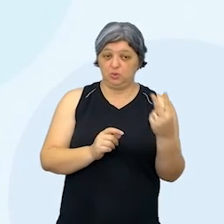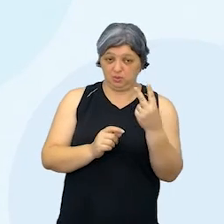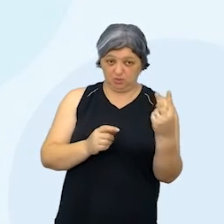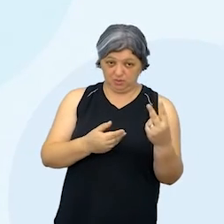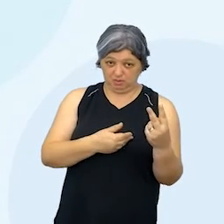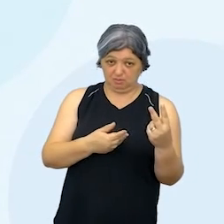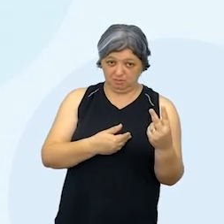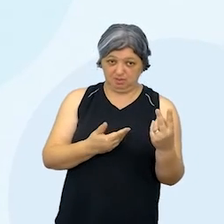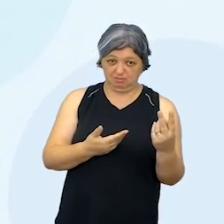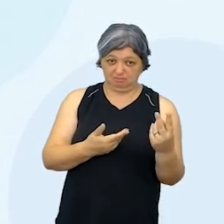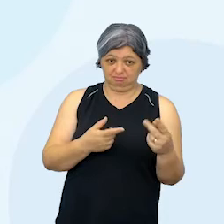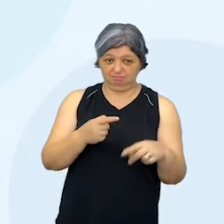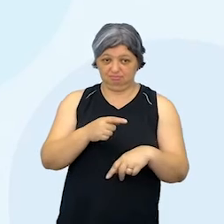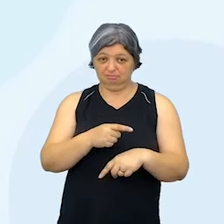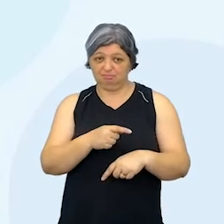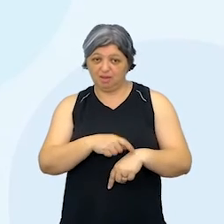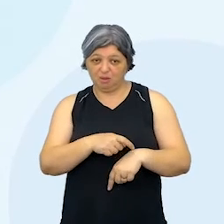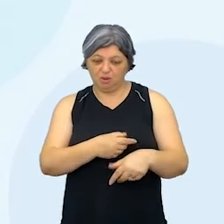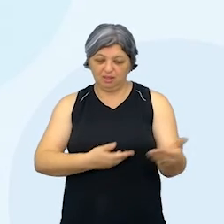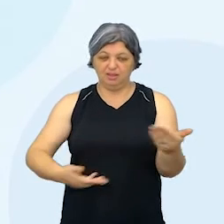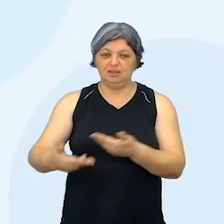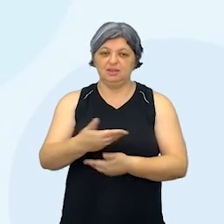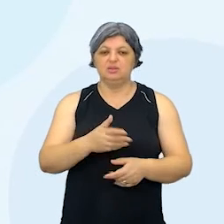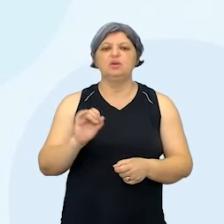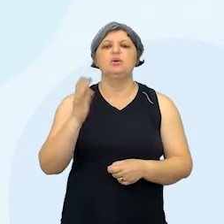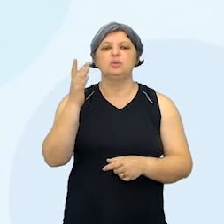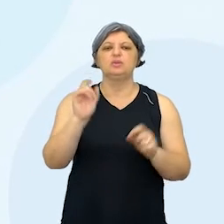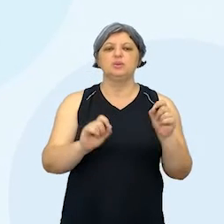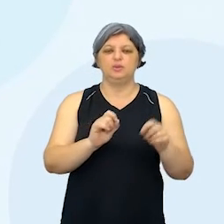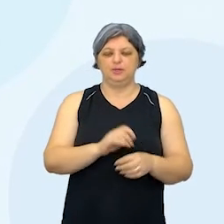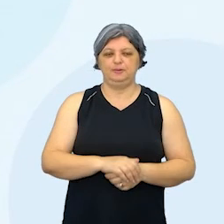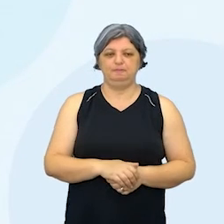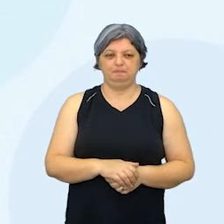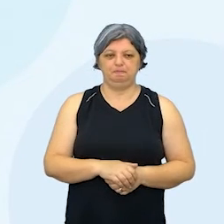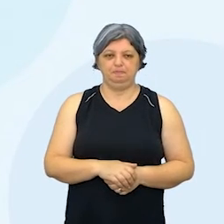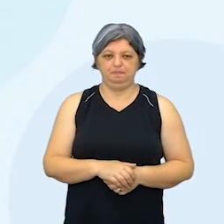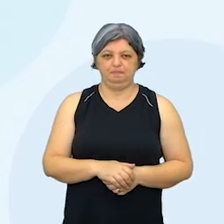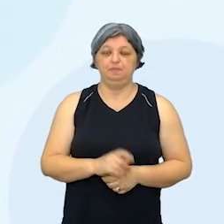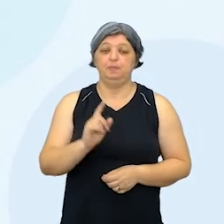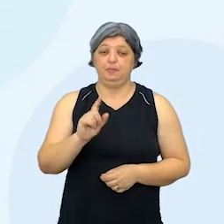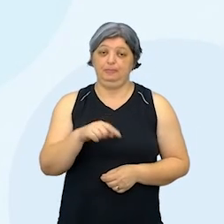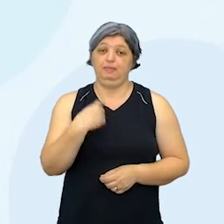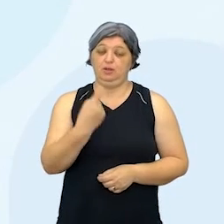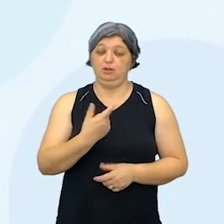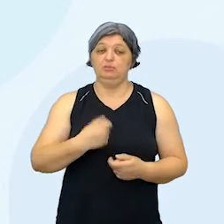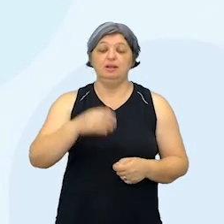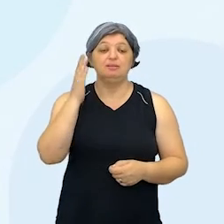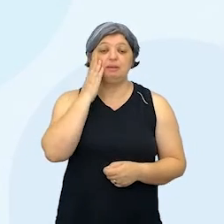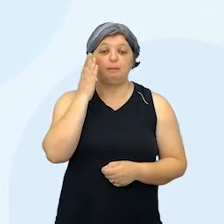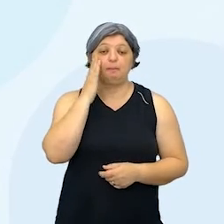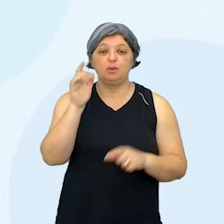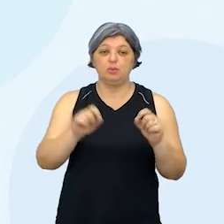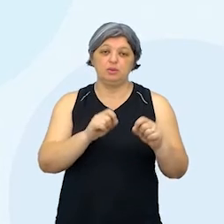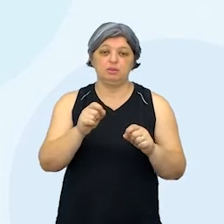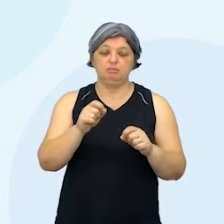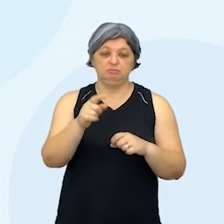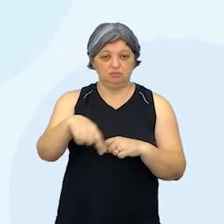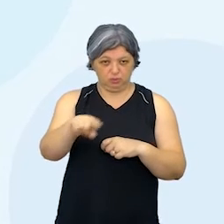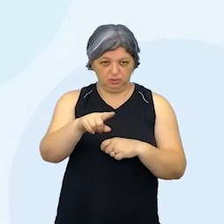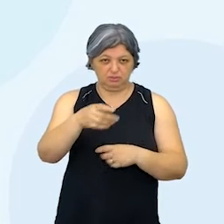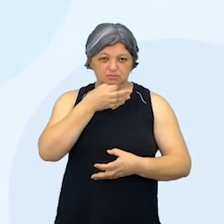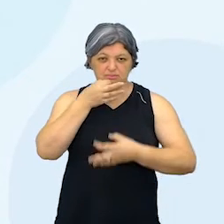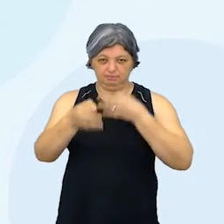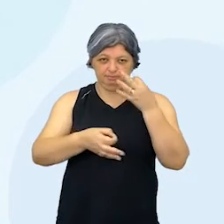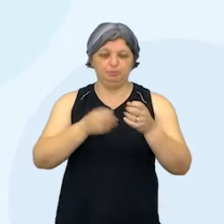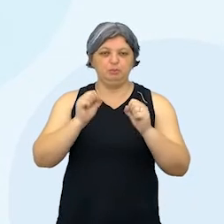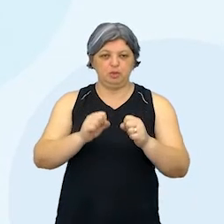aqui durante a interação, Débora? O que será que aconteceu com eles é o que a gente quer saber do pessoal aí. Vocês